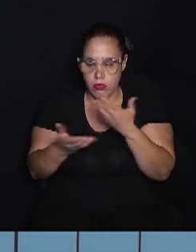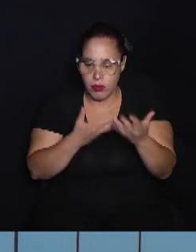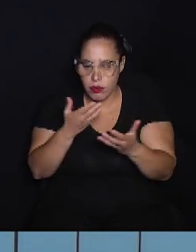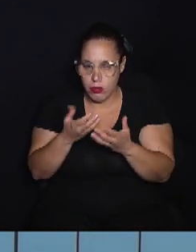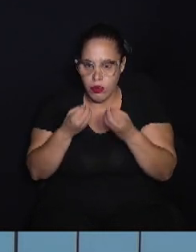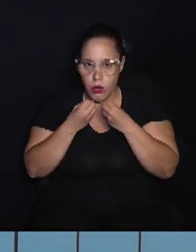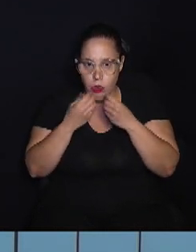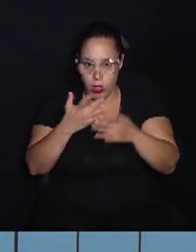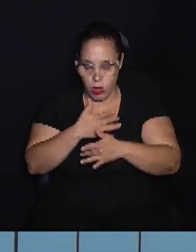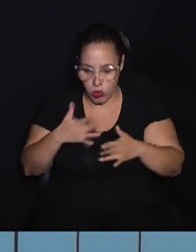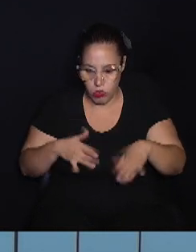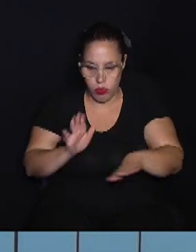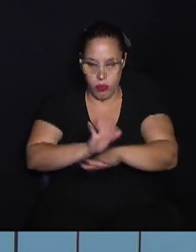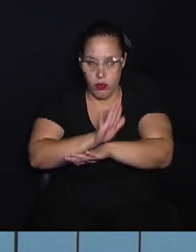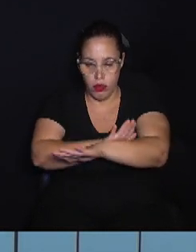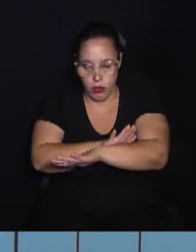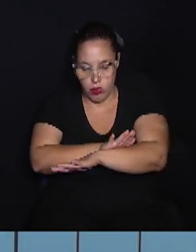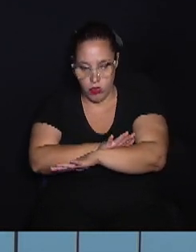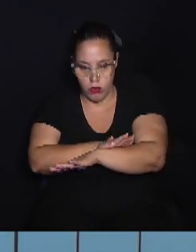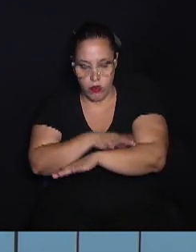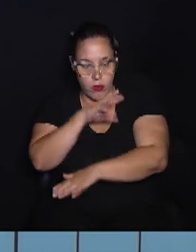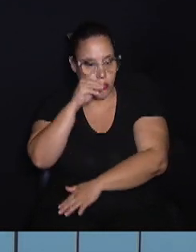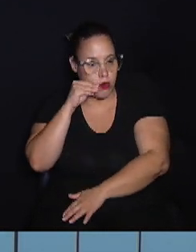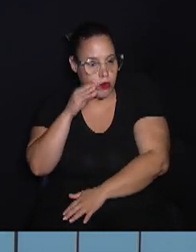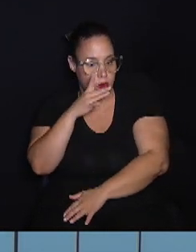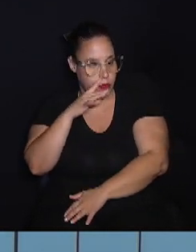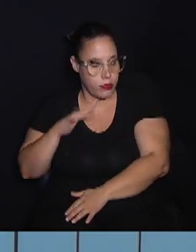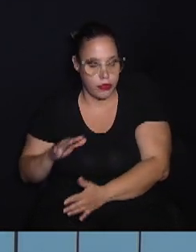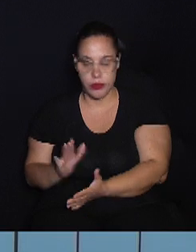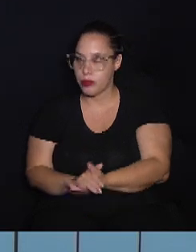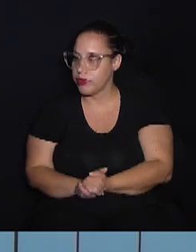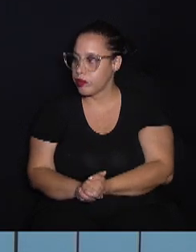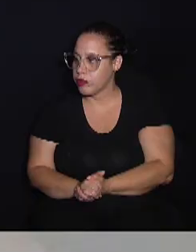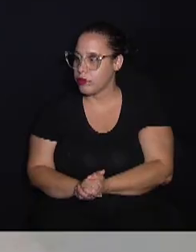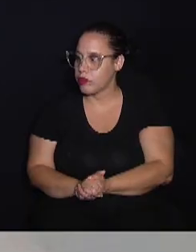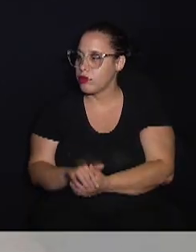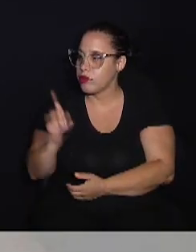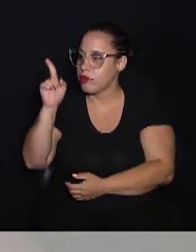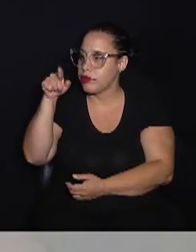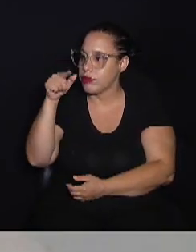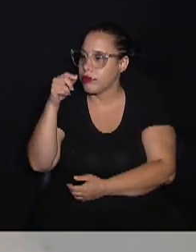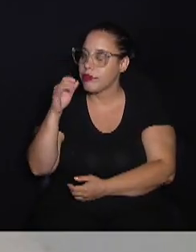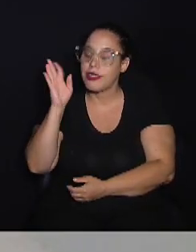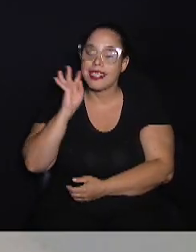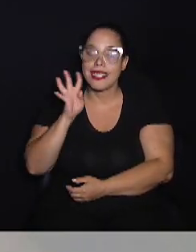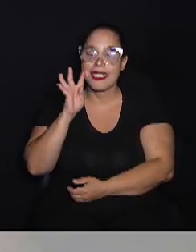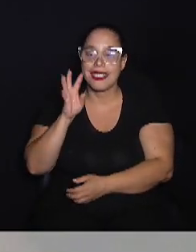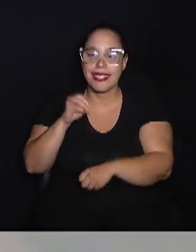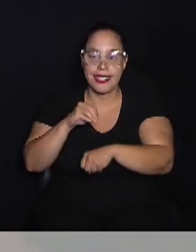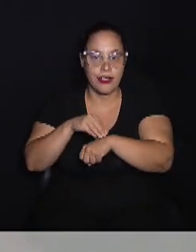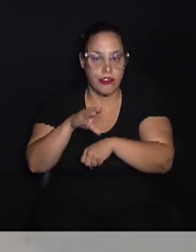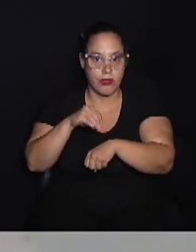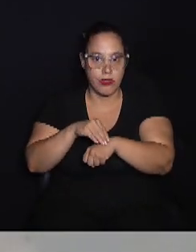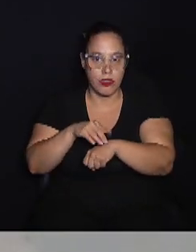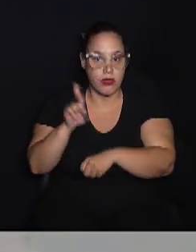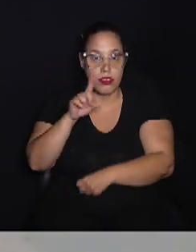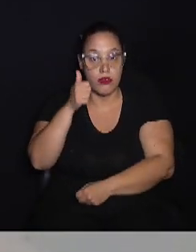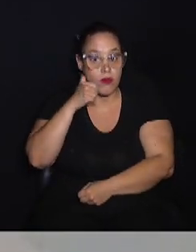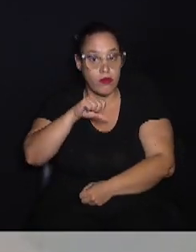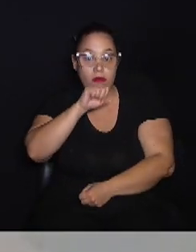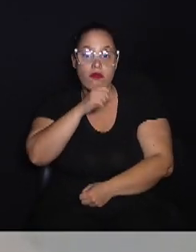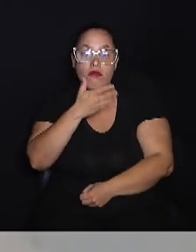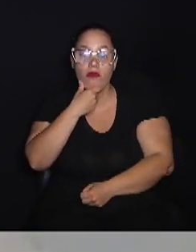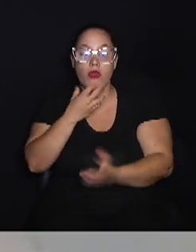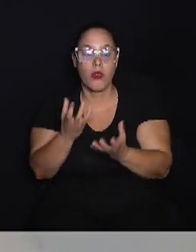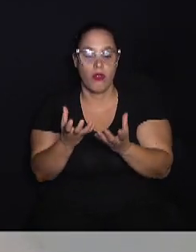bem-estar o cuidado da Criança e do Adolescente é e uma coisa legal que essa dica Não serve só pros pais que